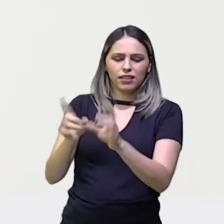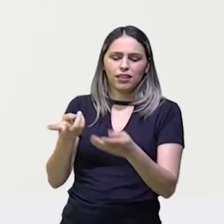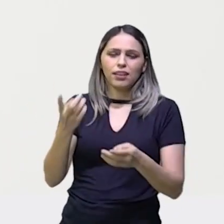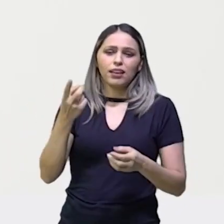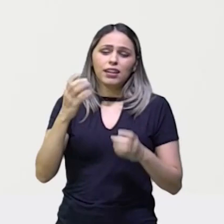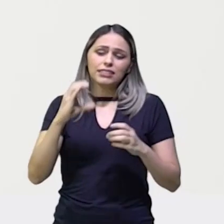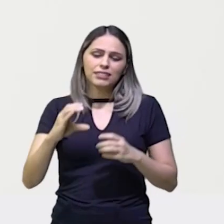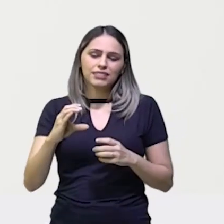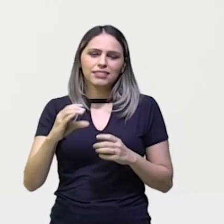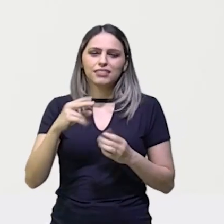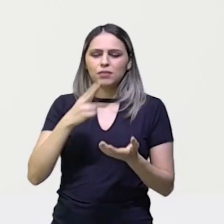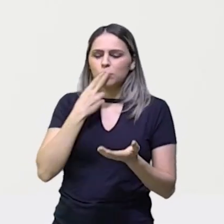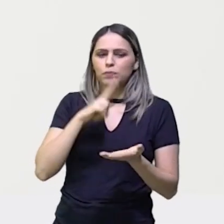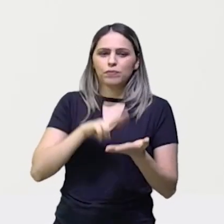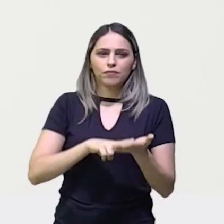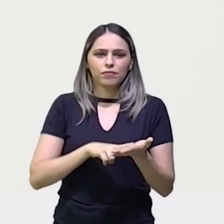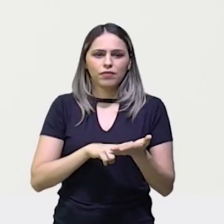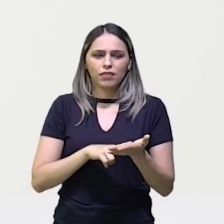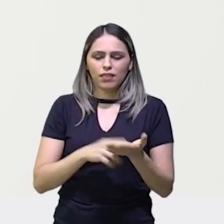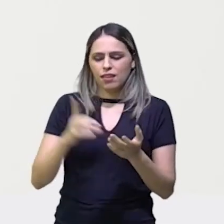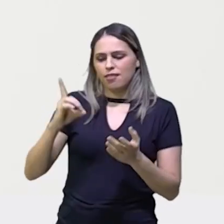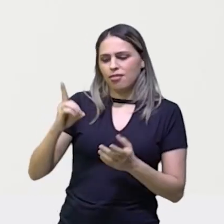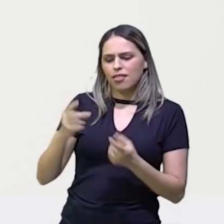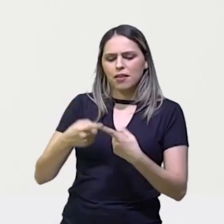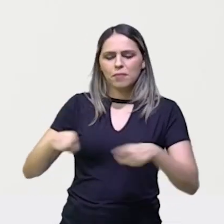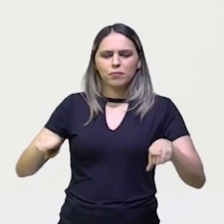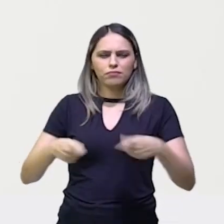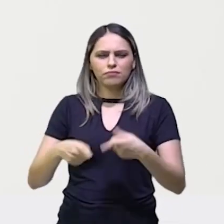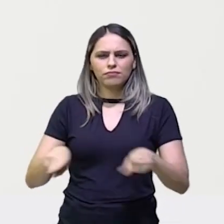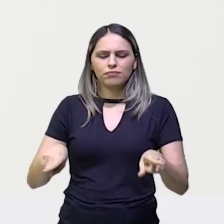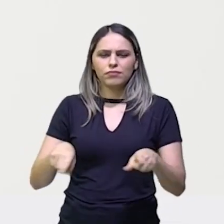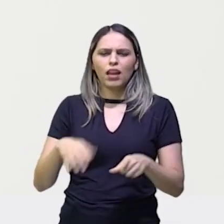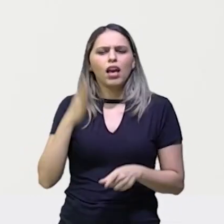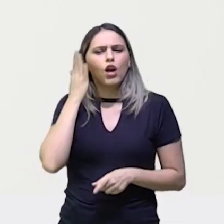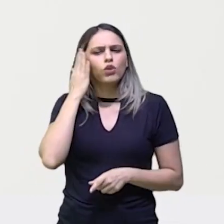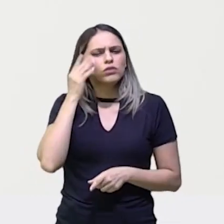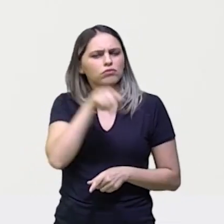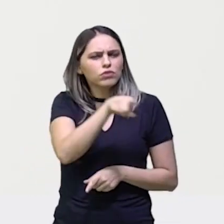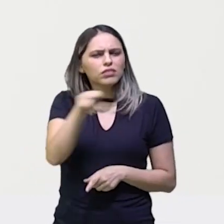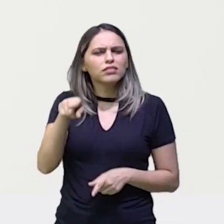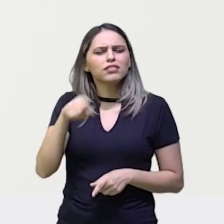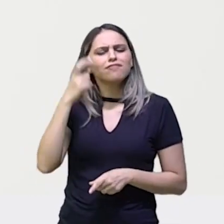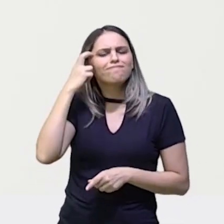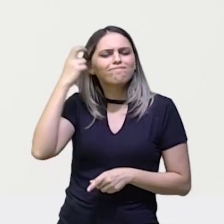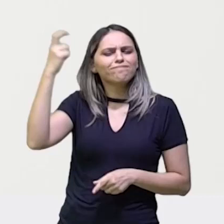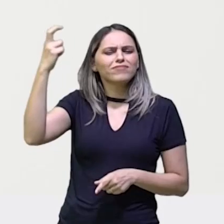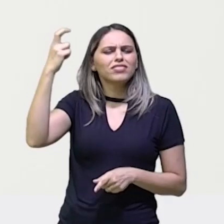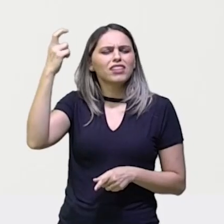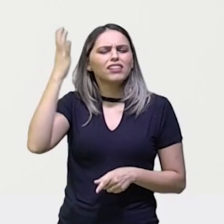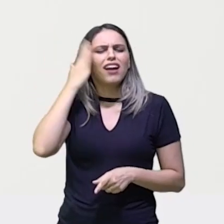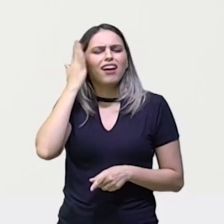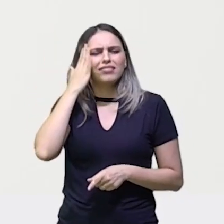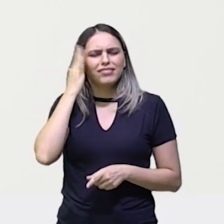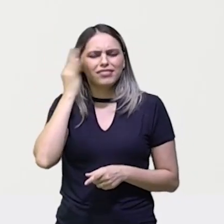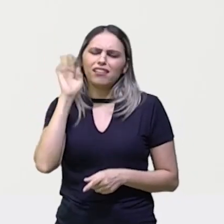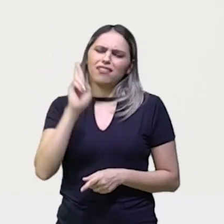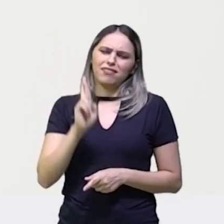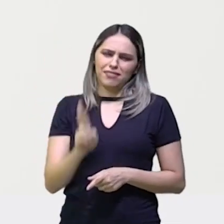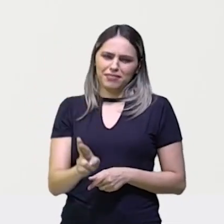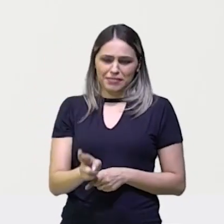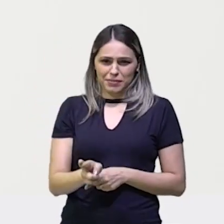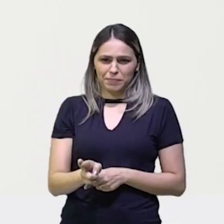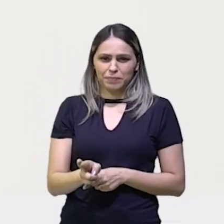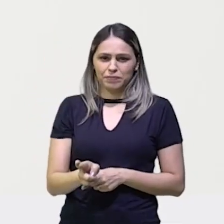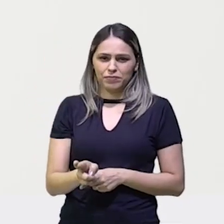carta. Letra D, música. Eu sei que vocês são muito inteligentes, já conseguiram desvendar estes